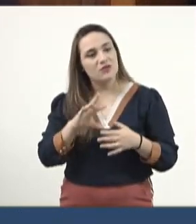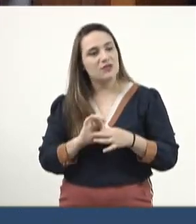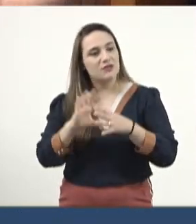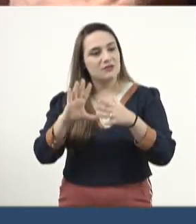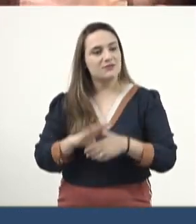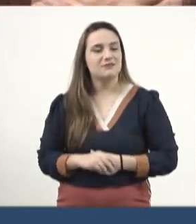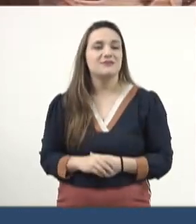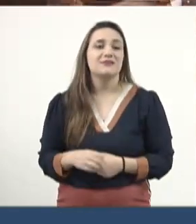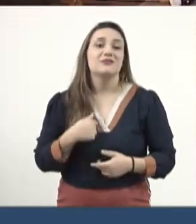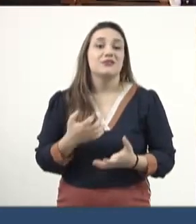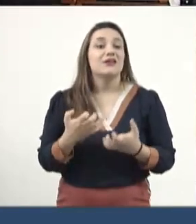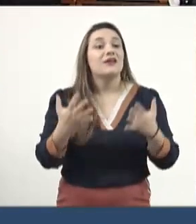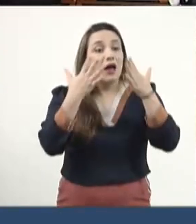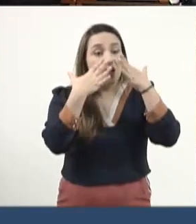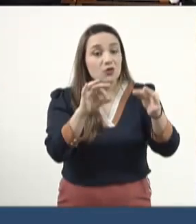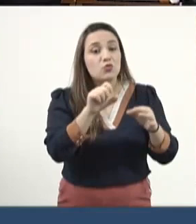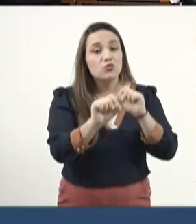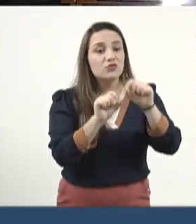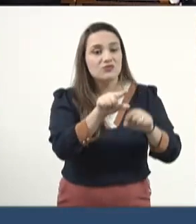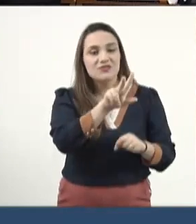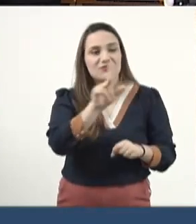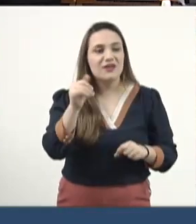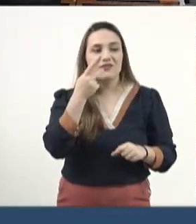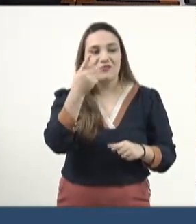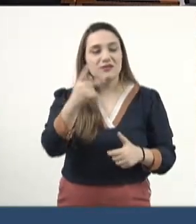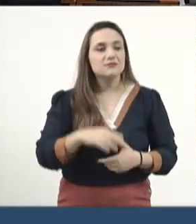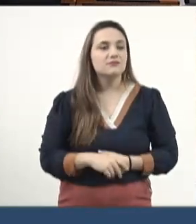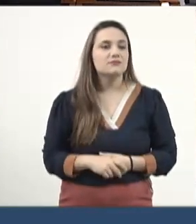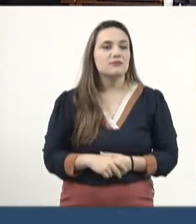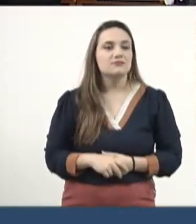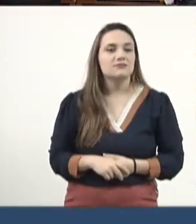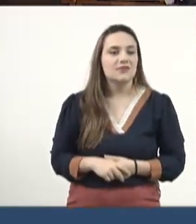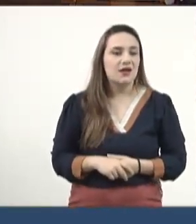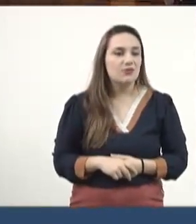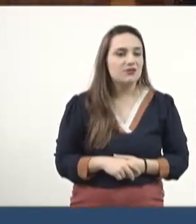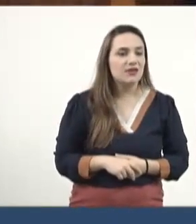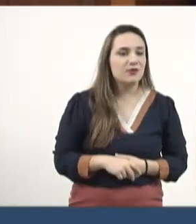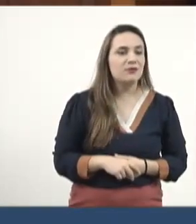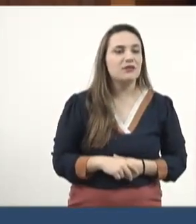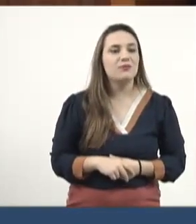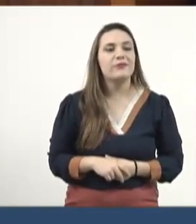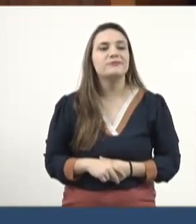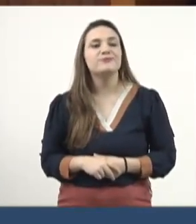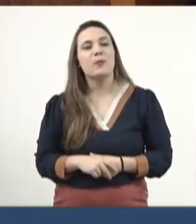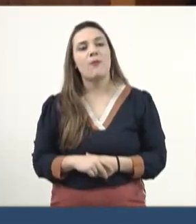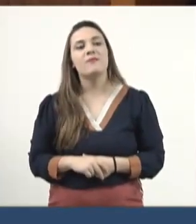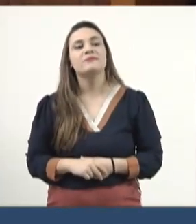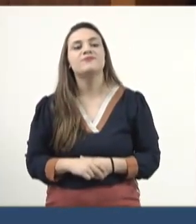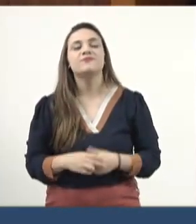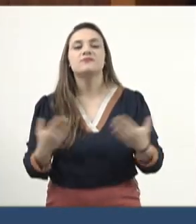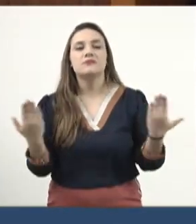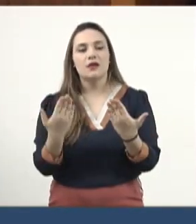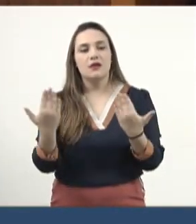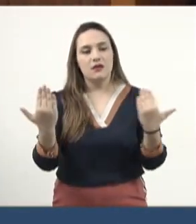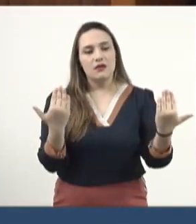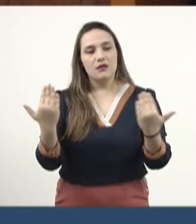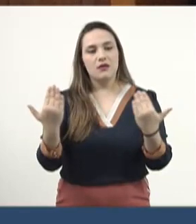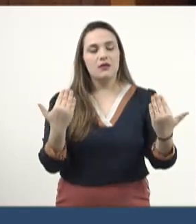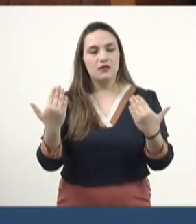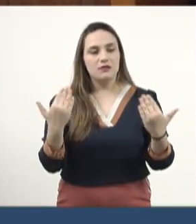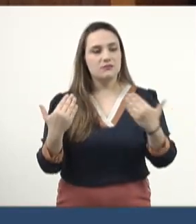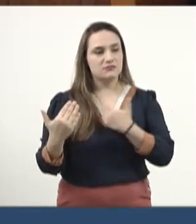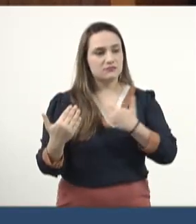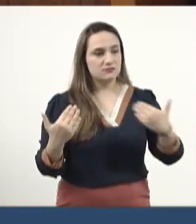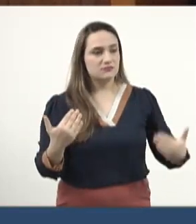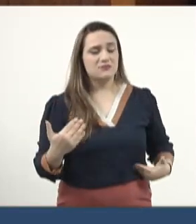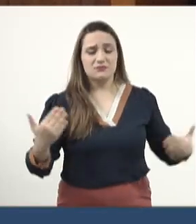maior ansiedade o que Vossa Excelência vai falar. E aí, nós fazemos uma comparação de um governo que